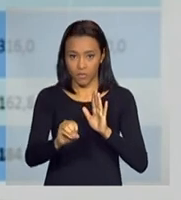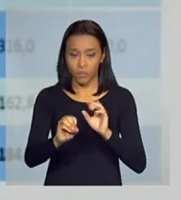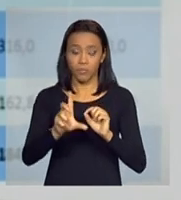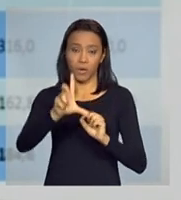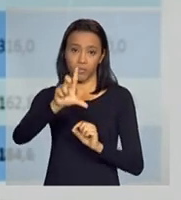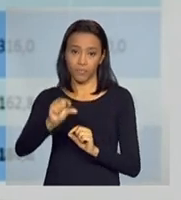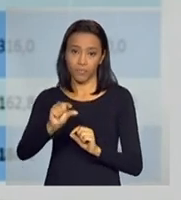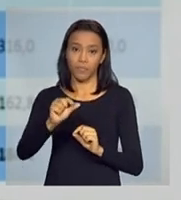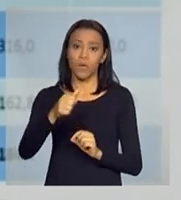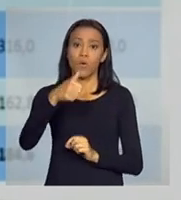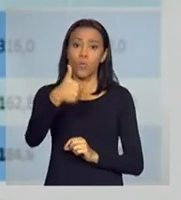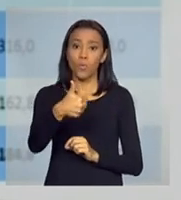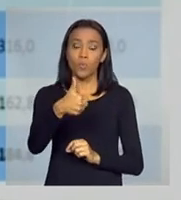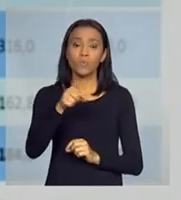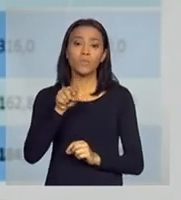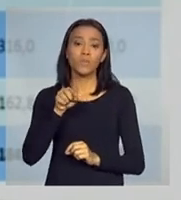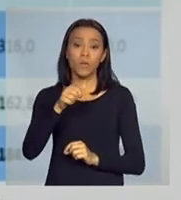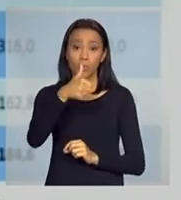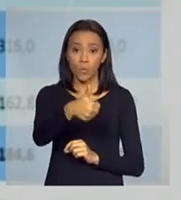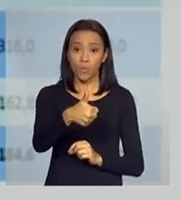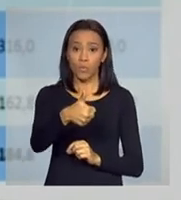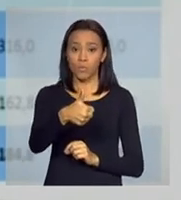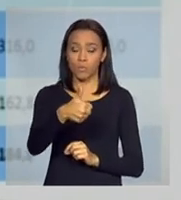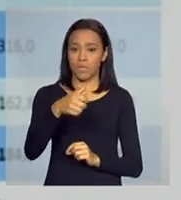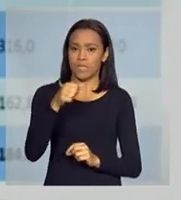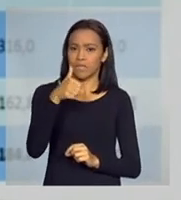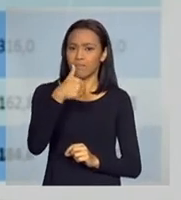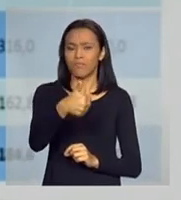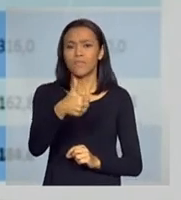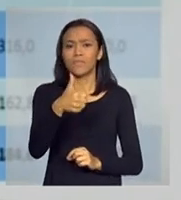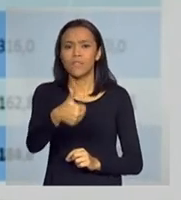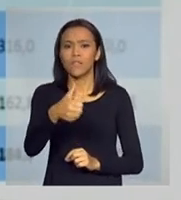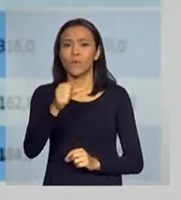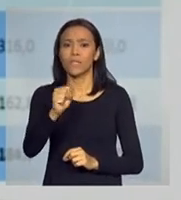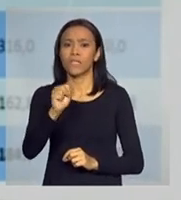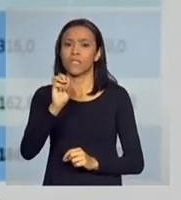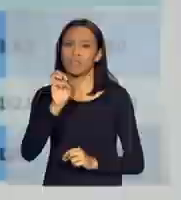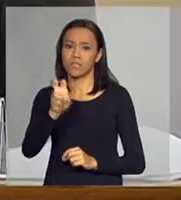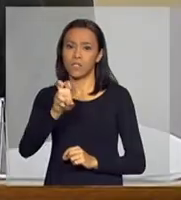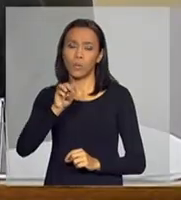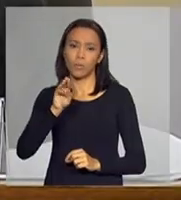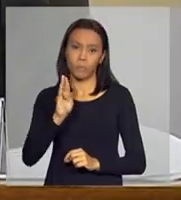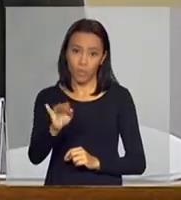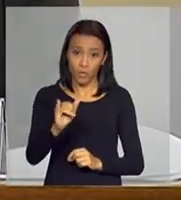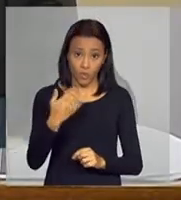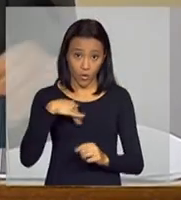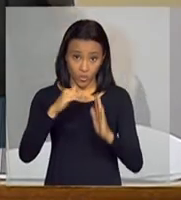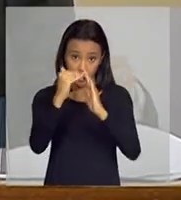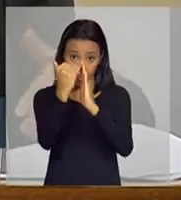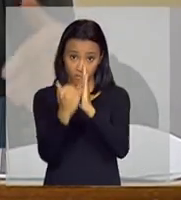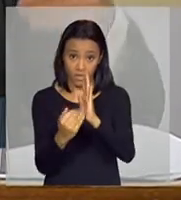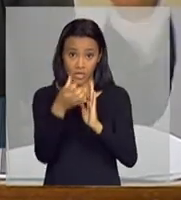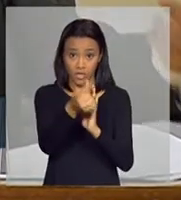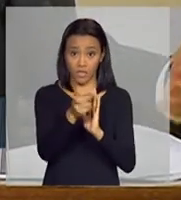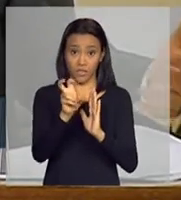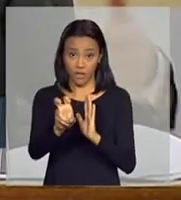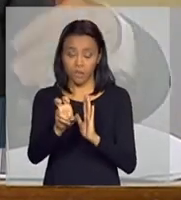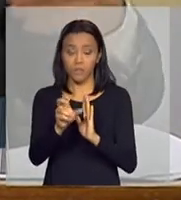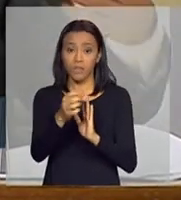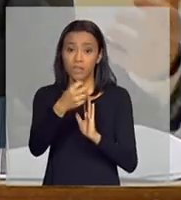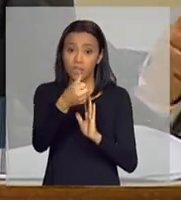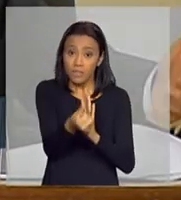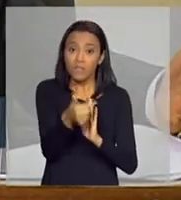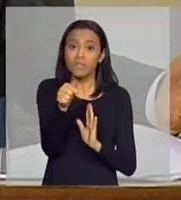para um 185 milhões portanto estamos reduzindo 67,8 milhões da